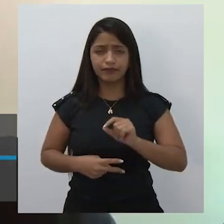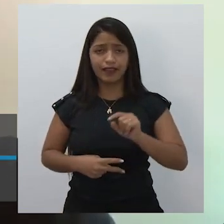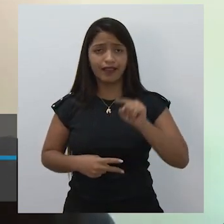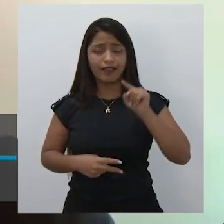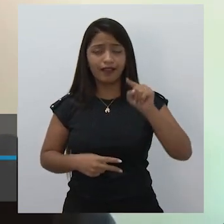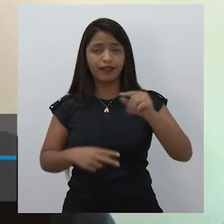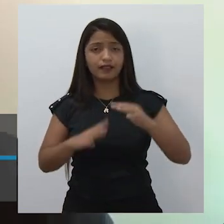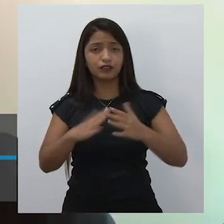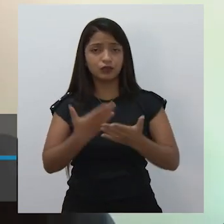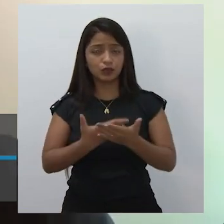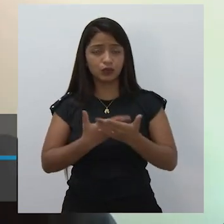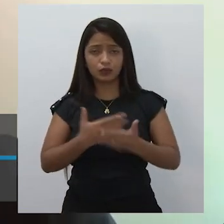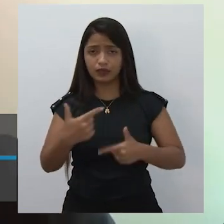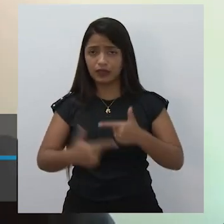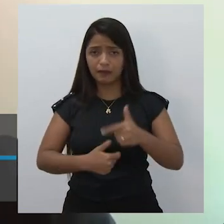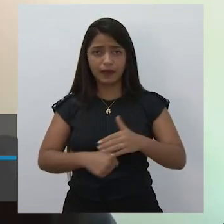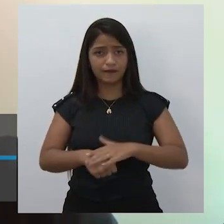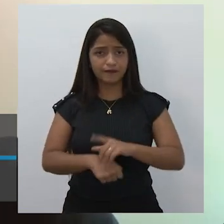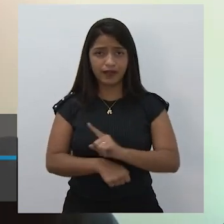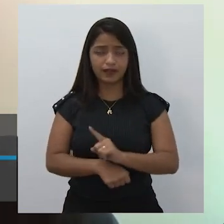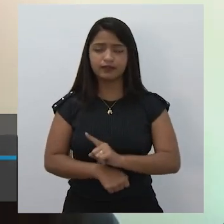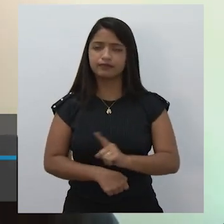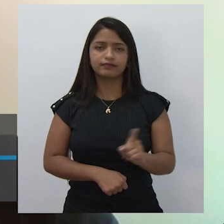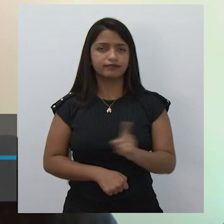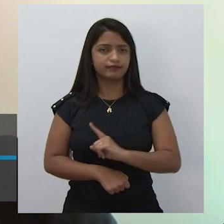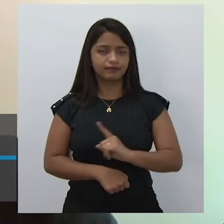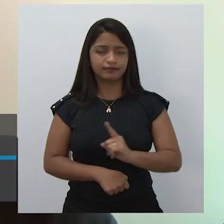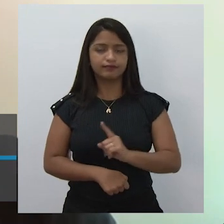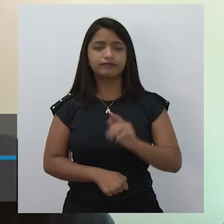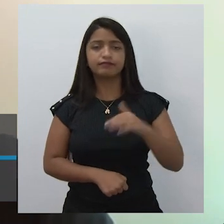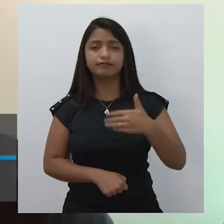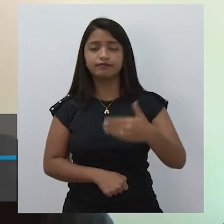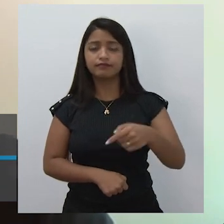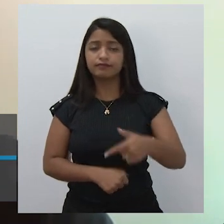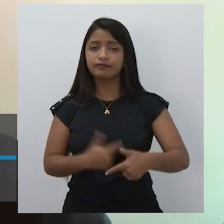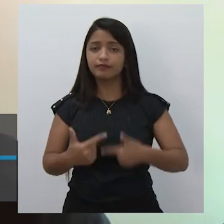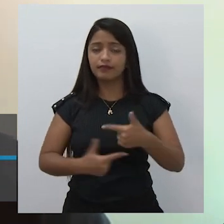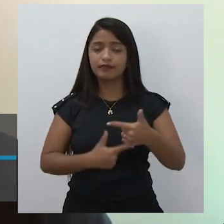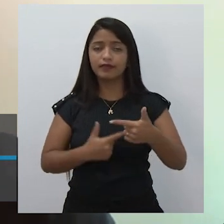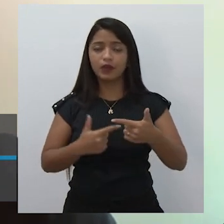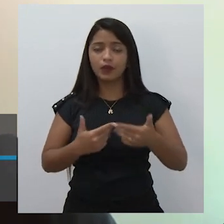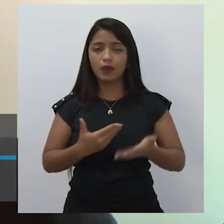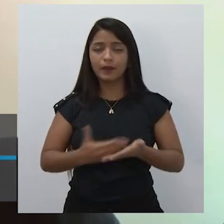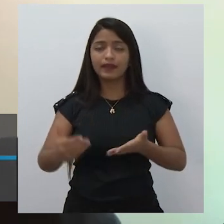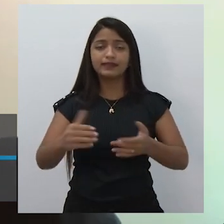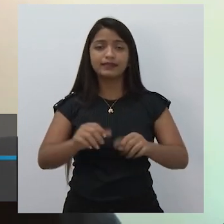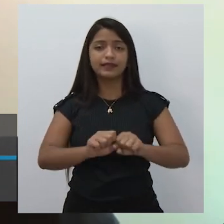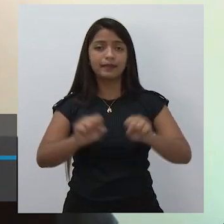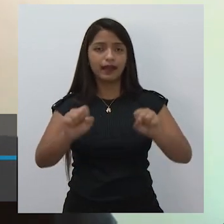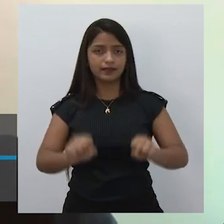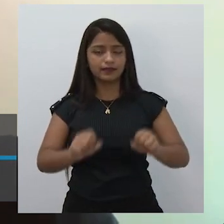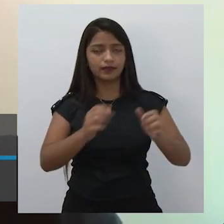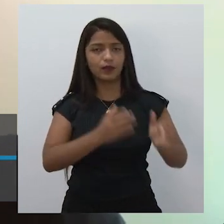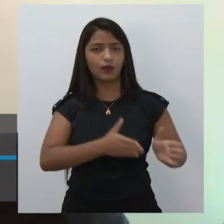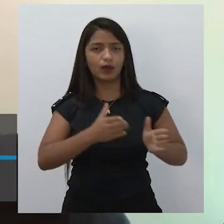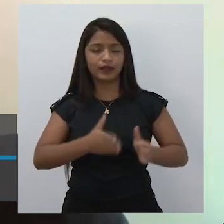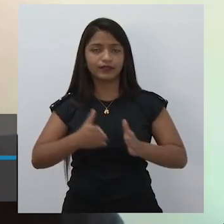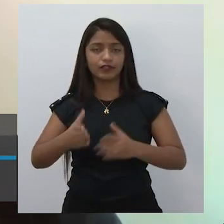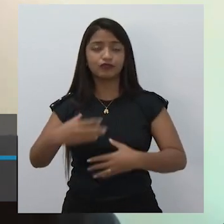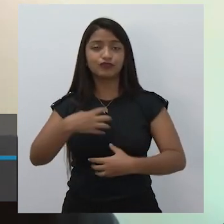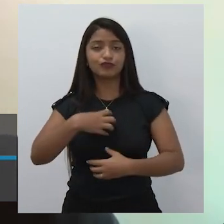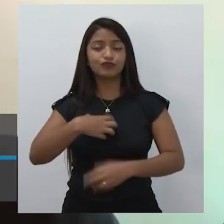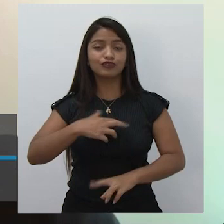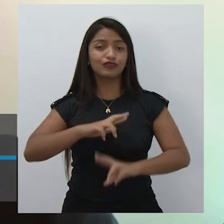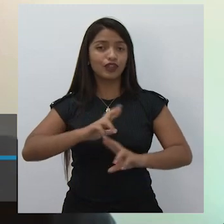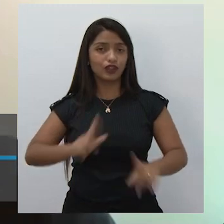na escola, mas que efetivamente esse trabalho ele passa a ser sistematizado e organizado de outra maneira, visto